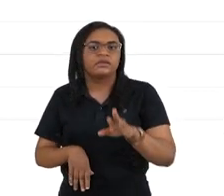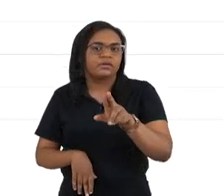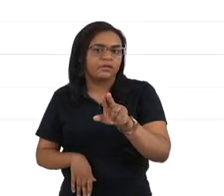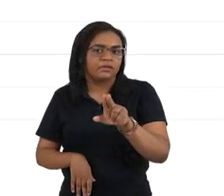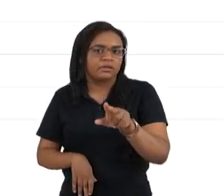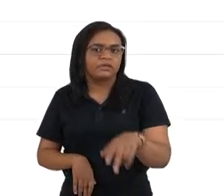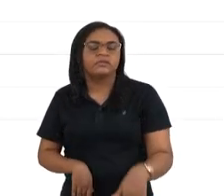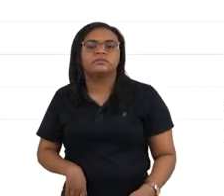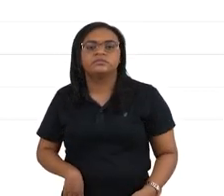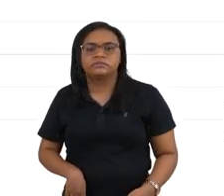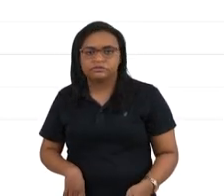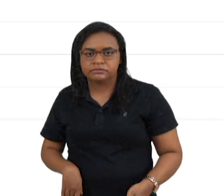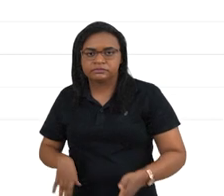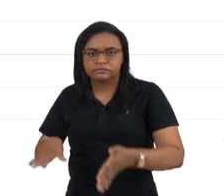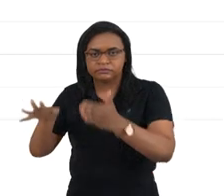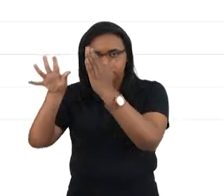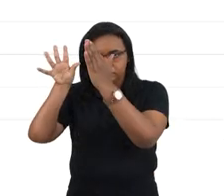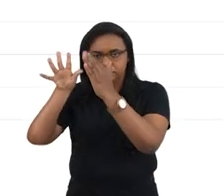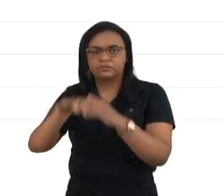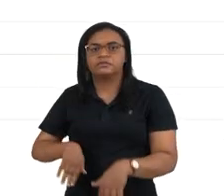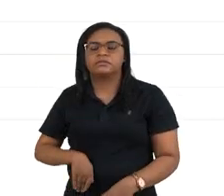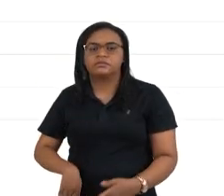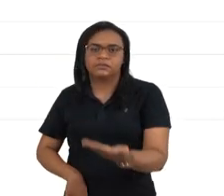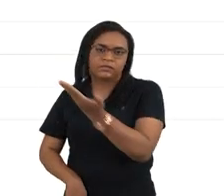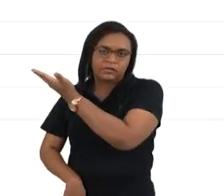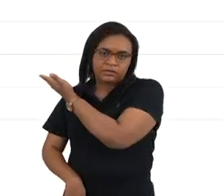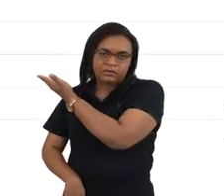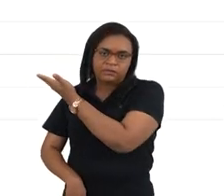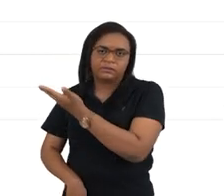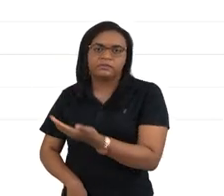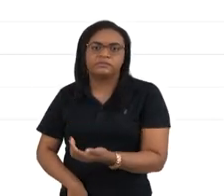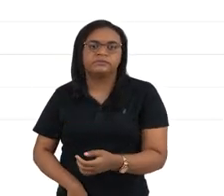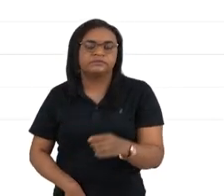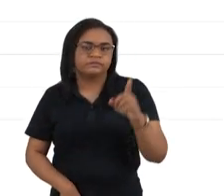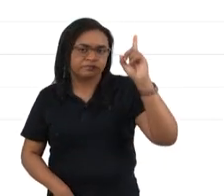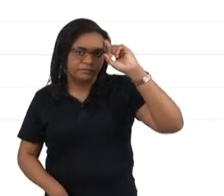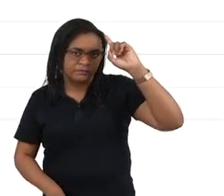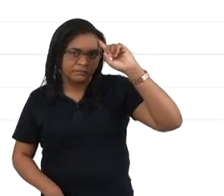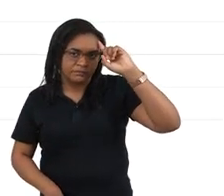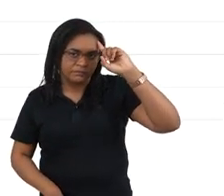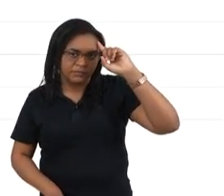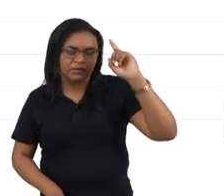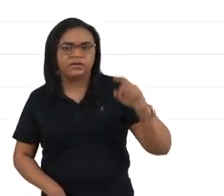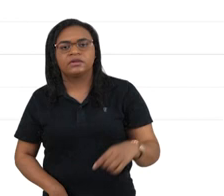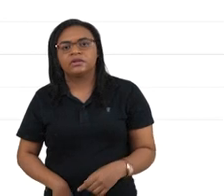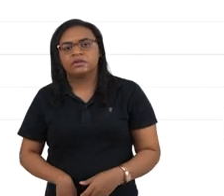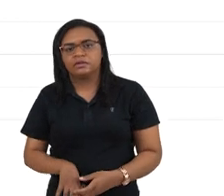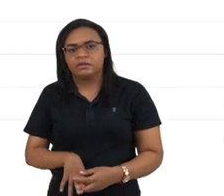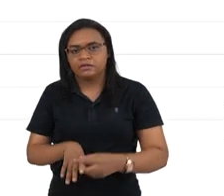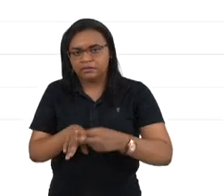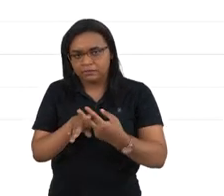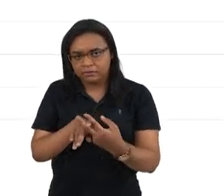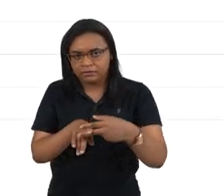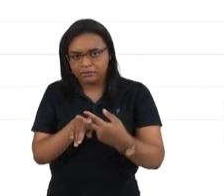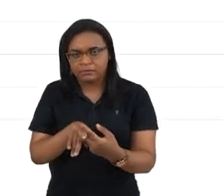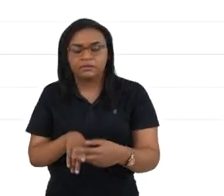grandezas diretamente proporcionais. Então, se mantém do jeito que está. Agora, vamos relacionar dias e peças, tá? Eu vou pegar o pincel